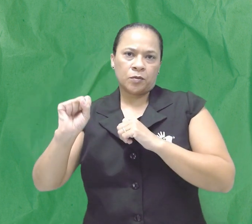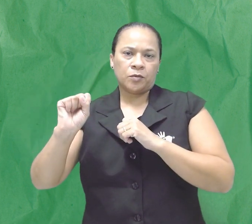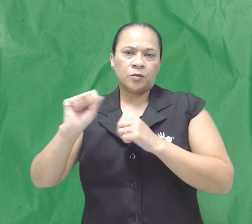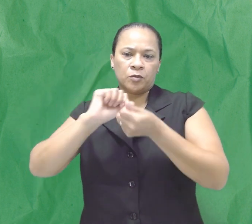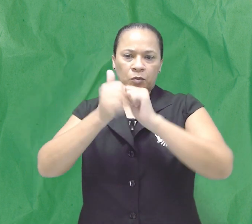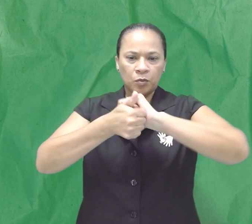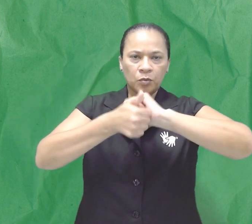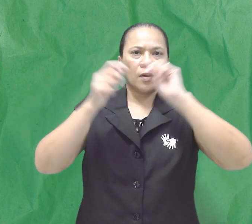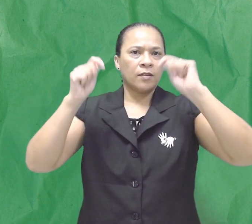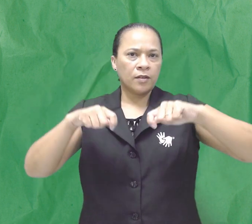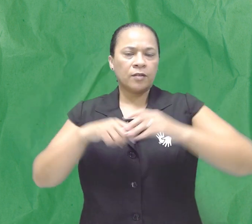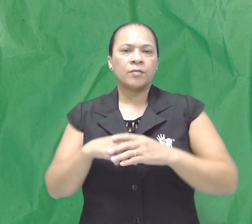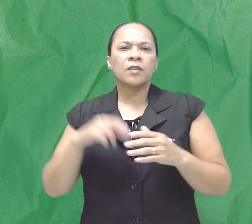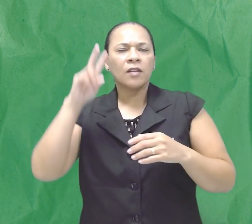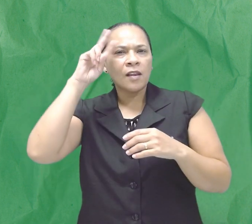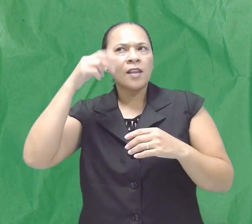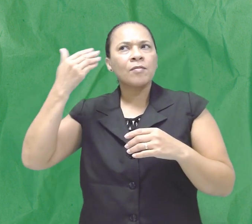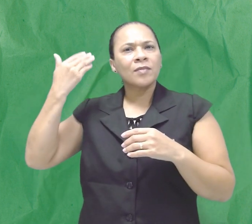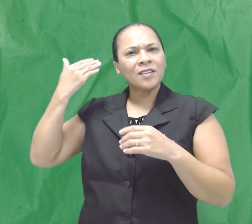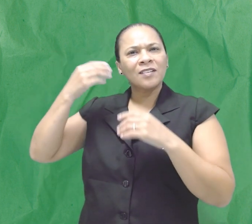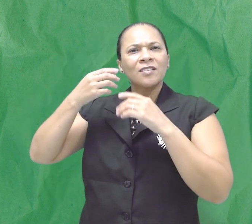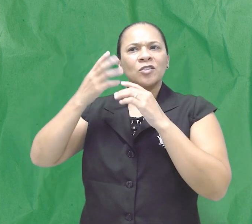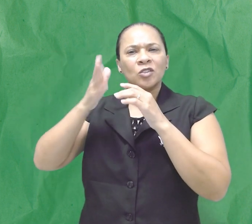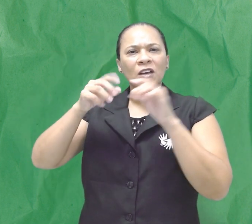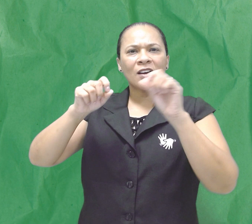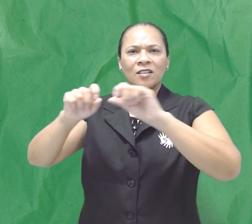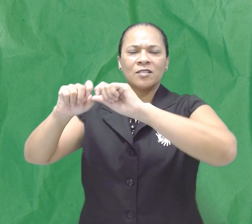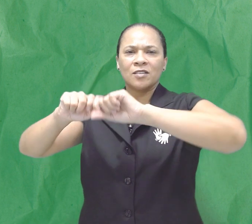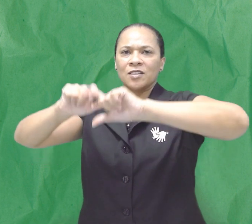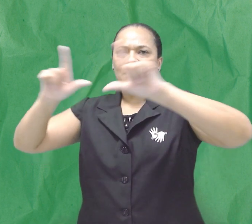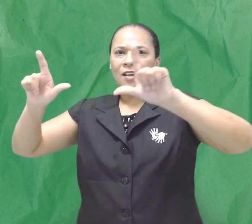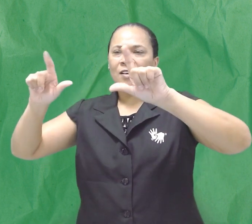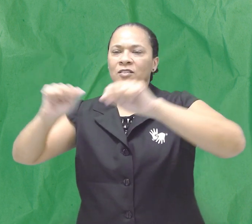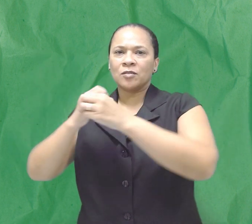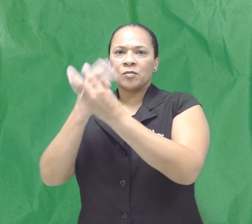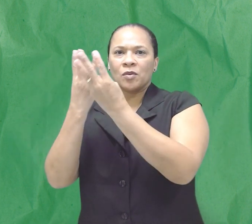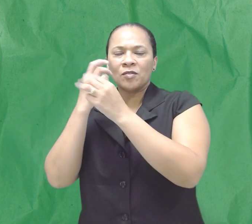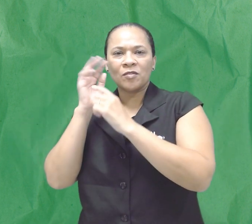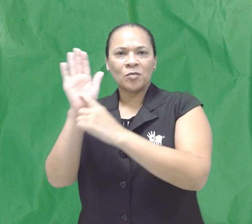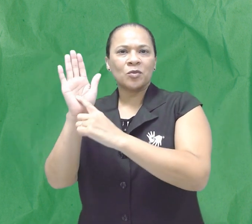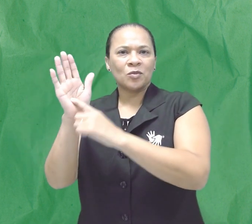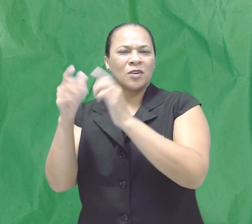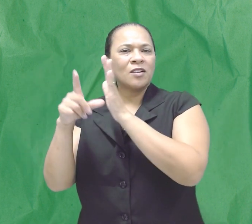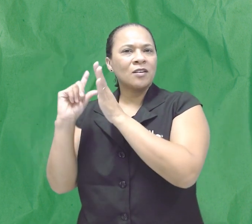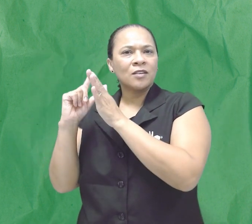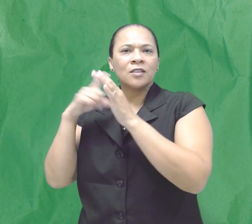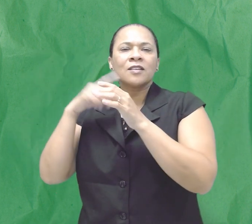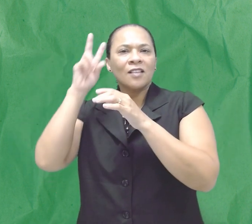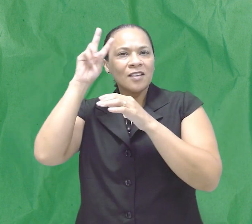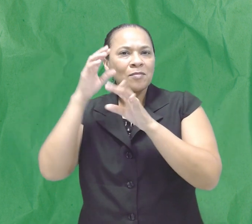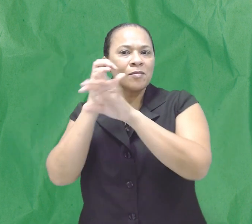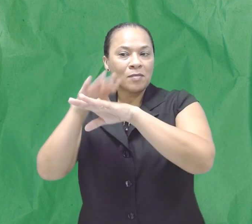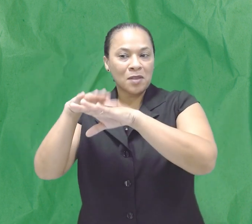lembram dos slides anteriores, quando eu fiz aquela anotação, pedindo para vocês guardarem aquele passo matemático, né? A